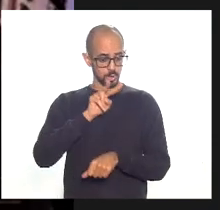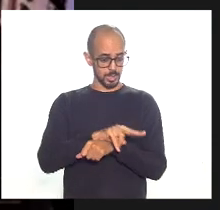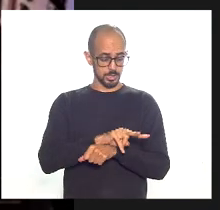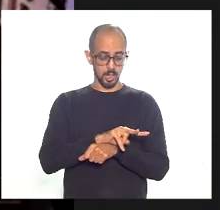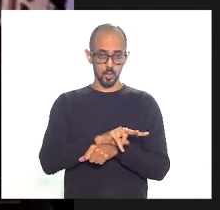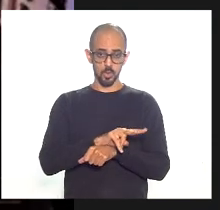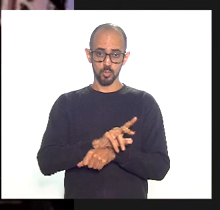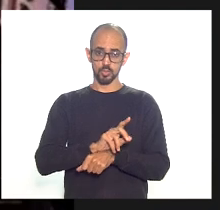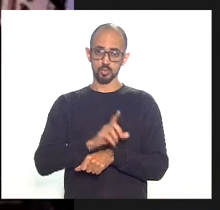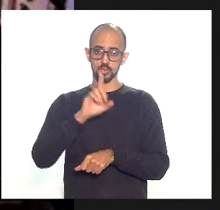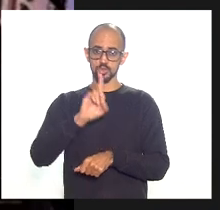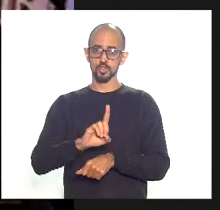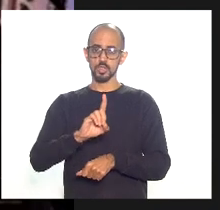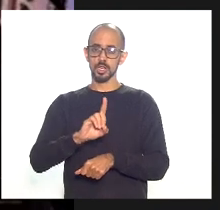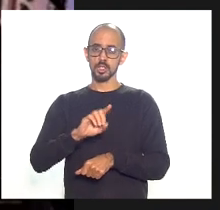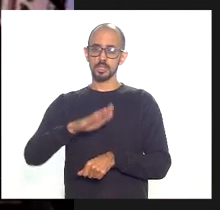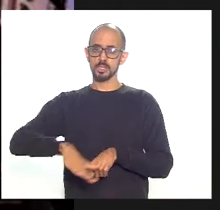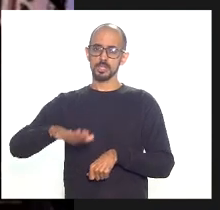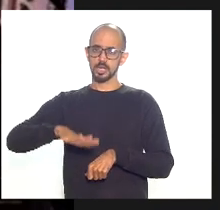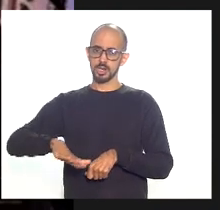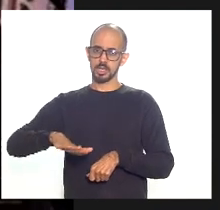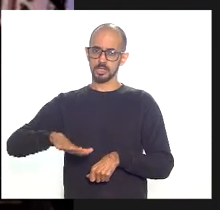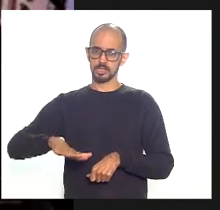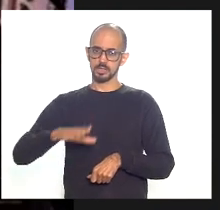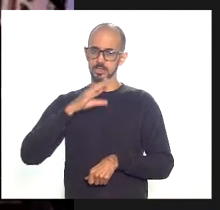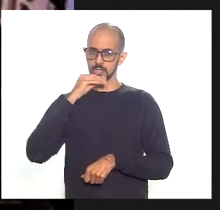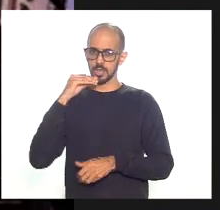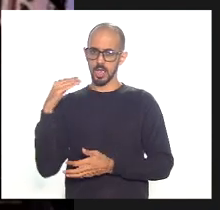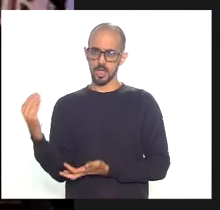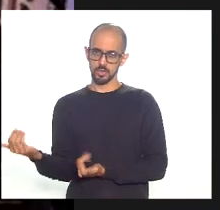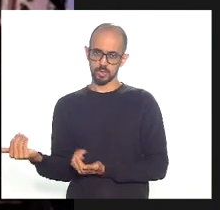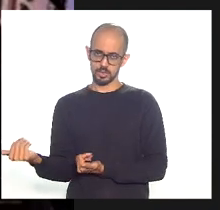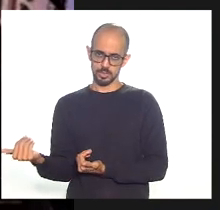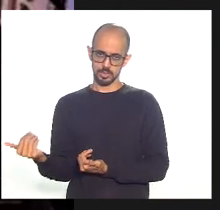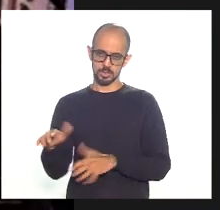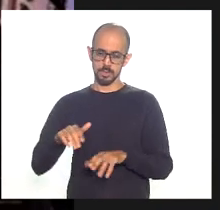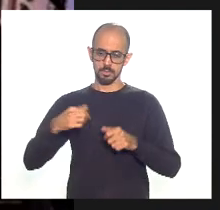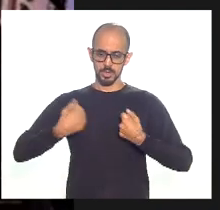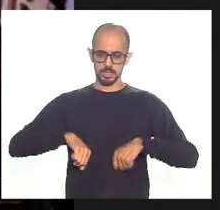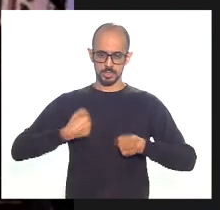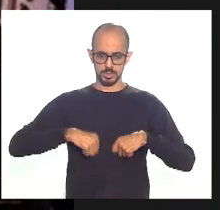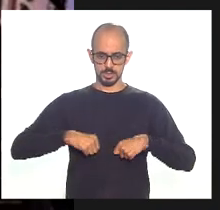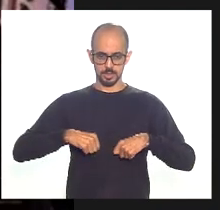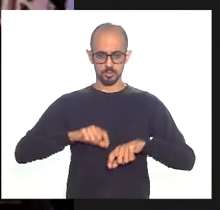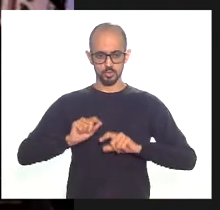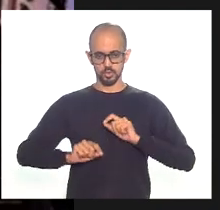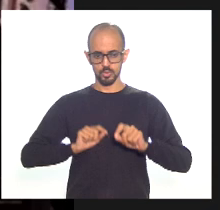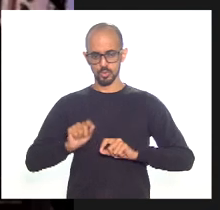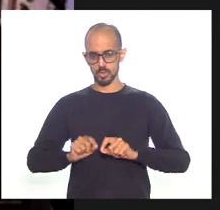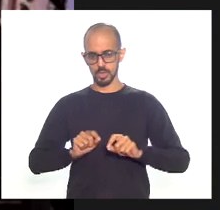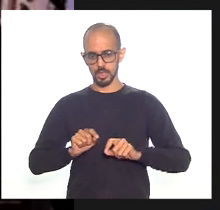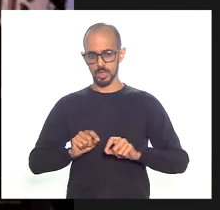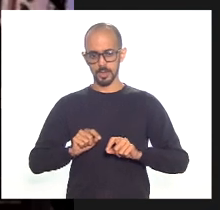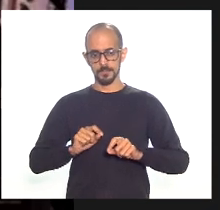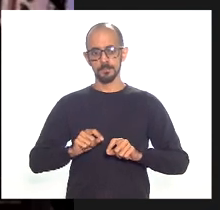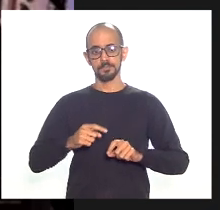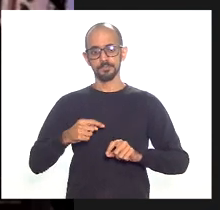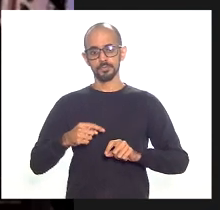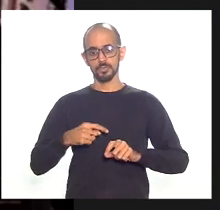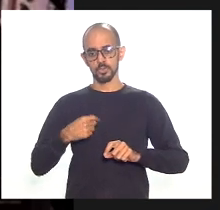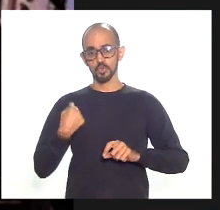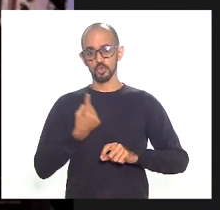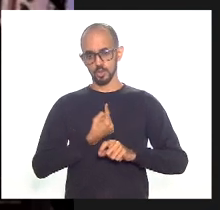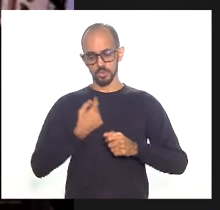dos direitos das crianças e adolescentes. Precisamos, queridos e caros deputados e deputadas, nos preocupar,